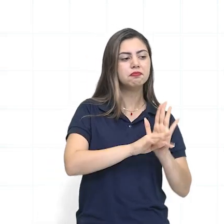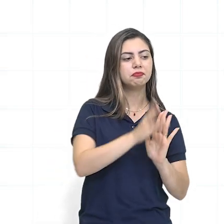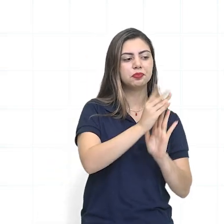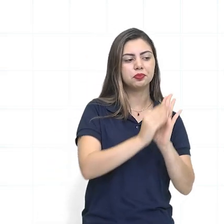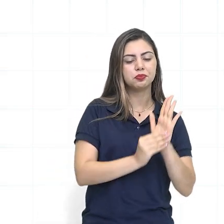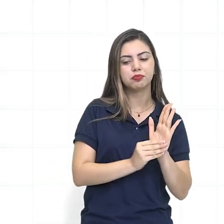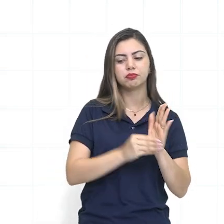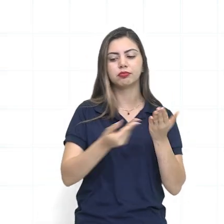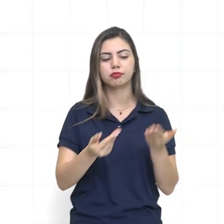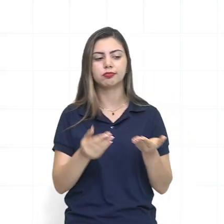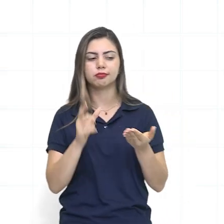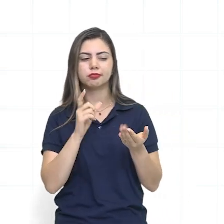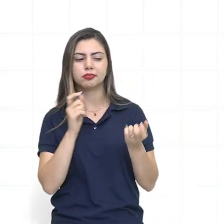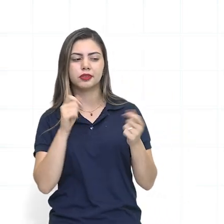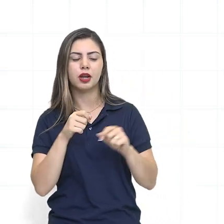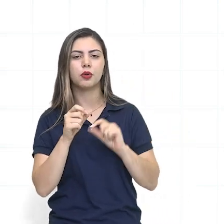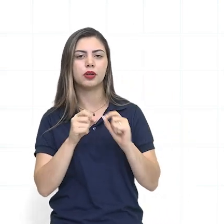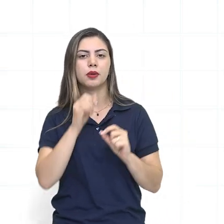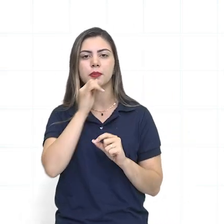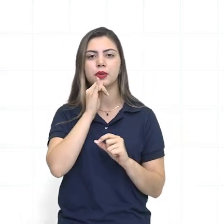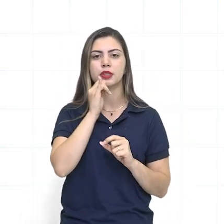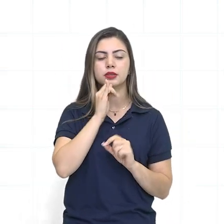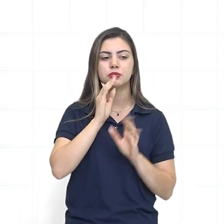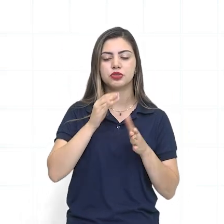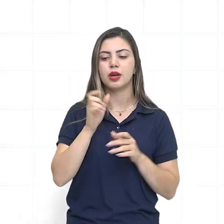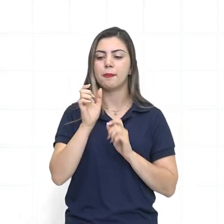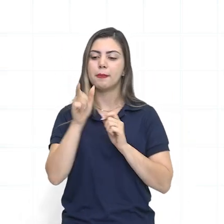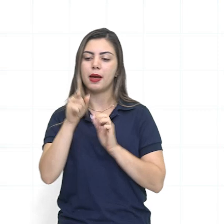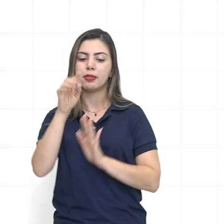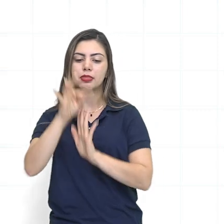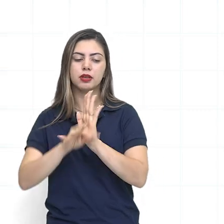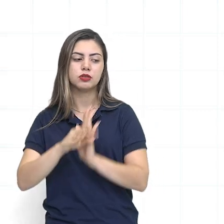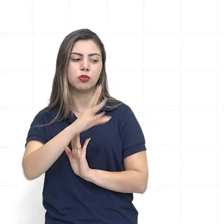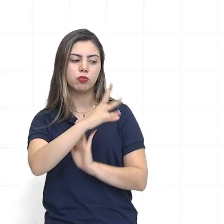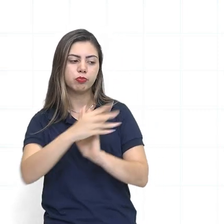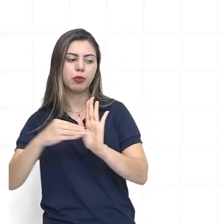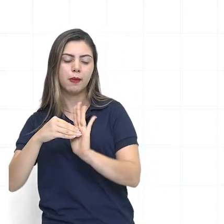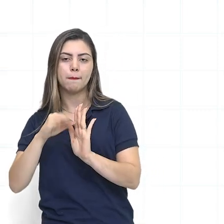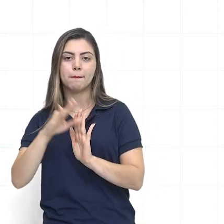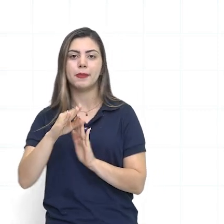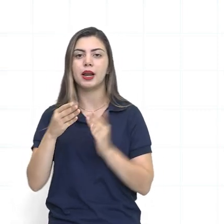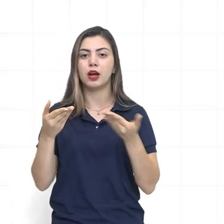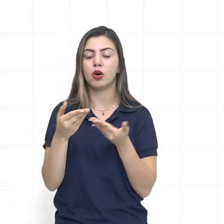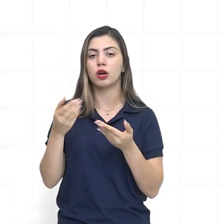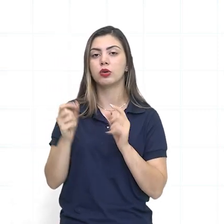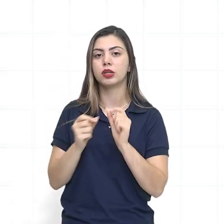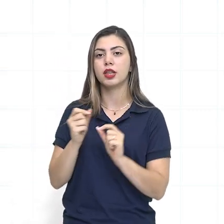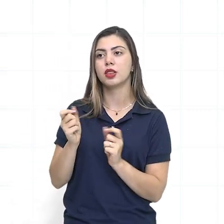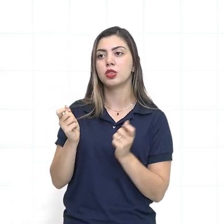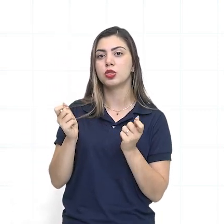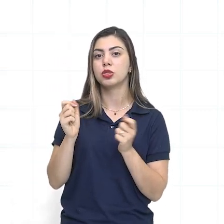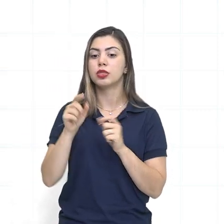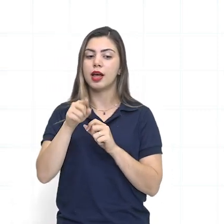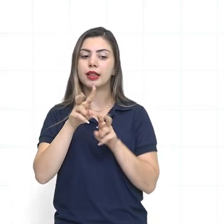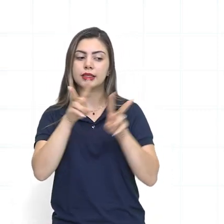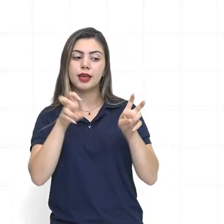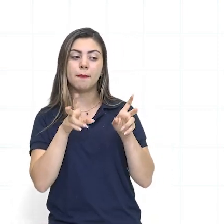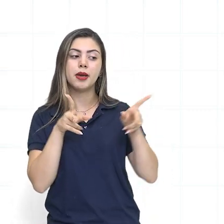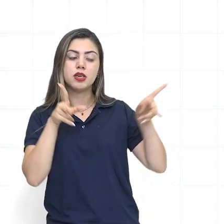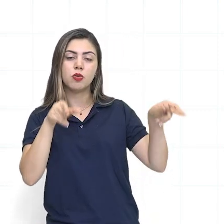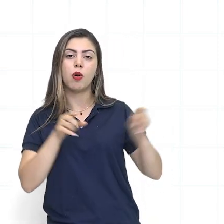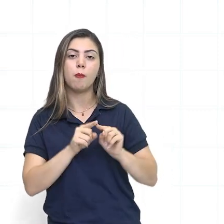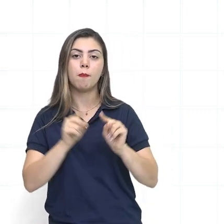original, aproveitando principalmente os elementos de sentido já existentes para produzir uma nova linguagem com o mesmo tema.